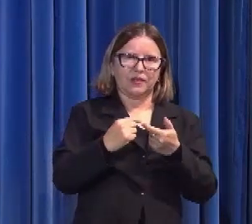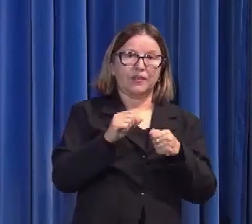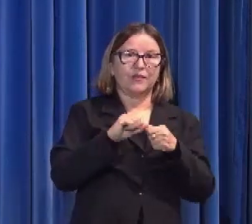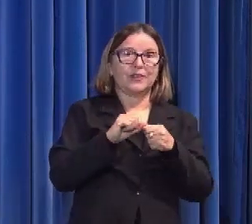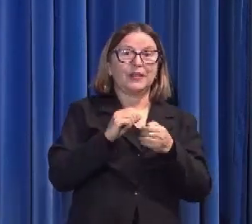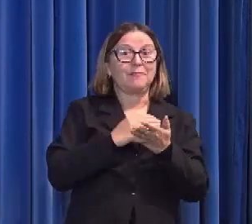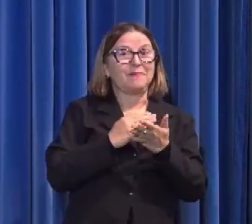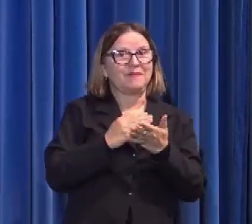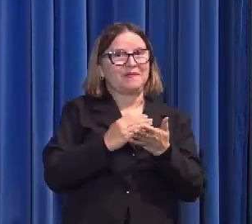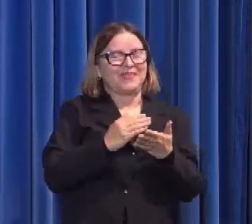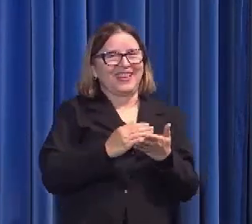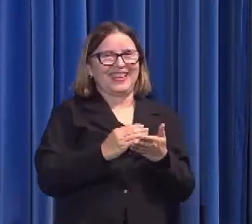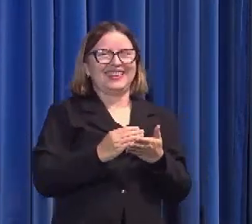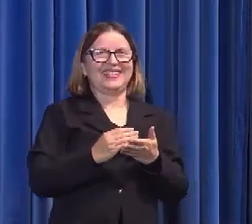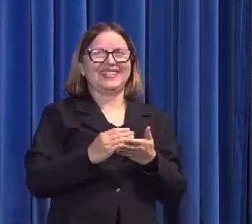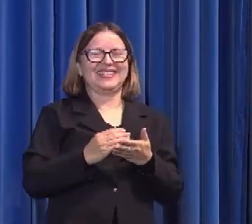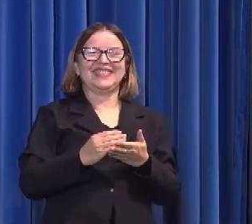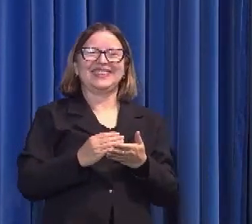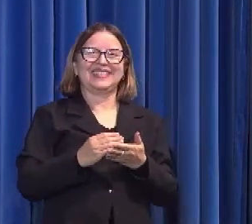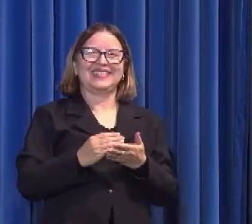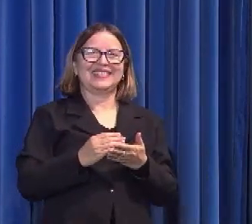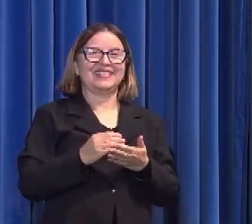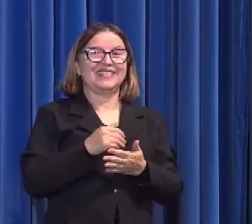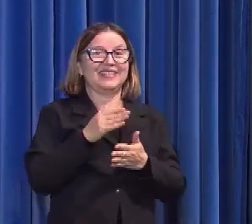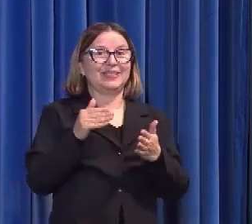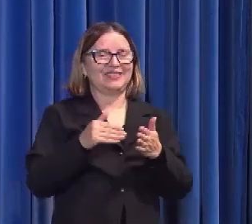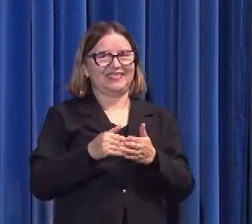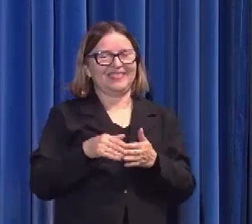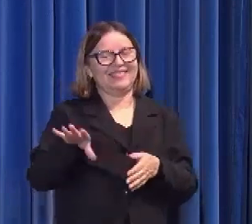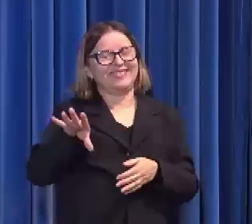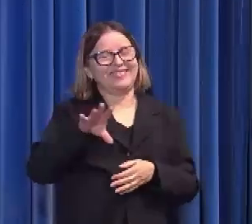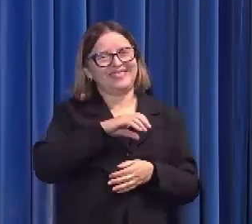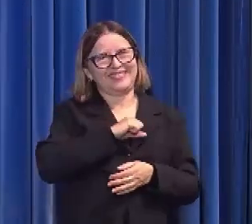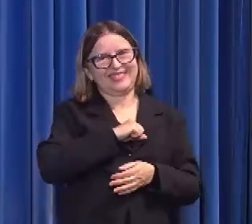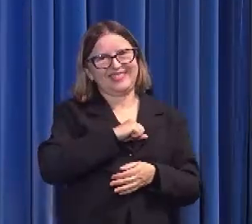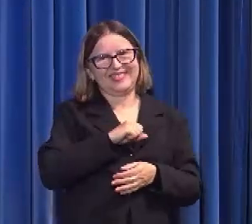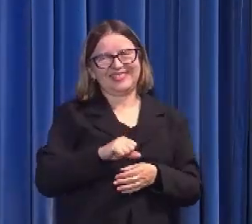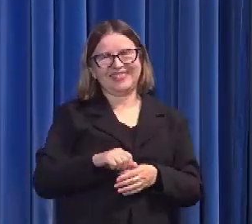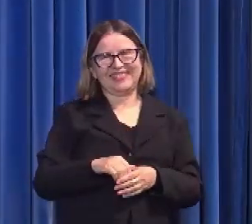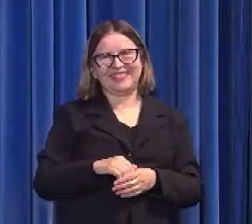parte do Cacho da Uva do amor